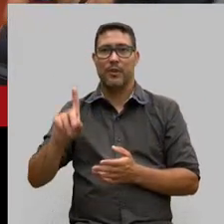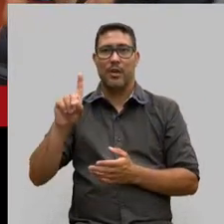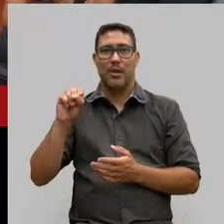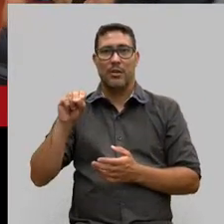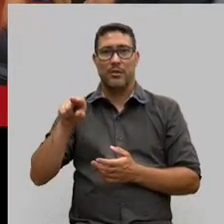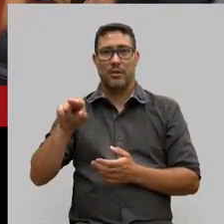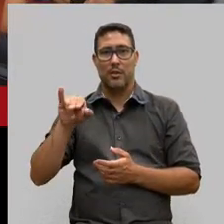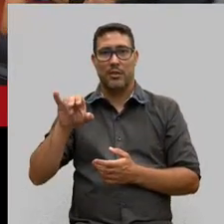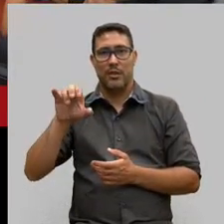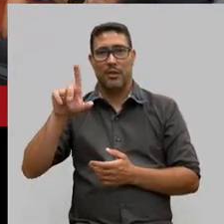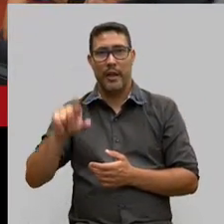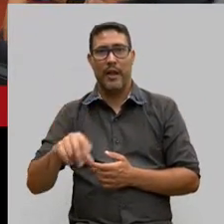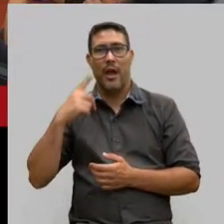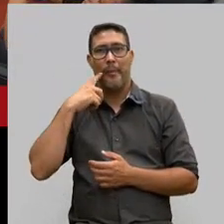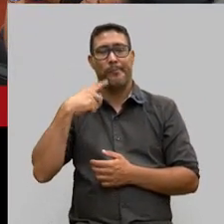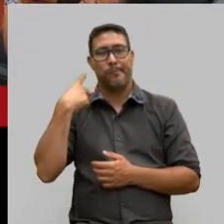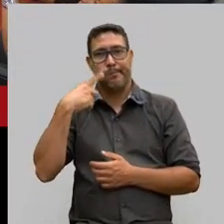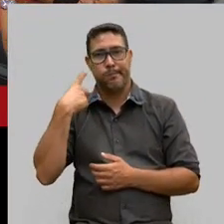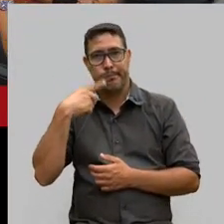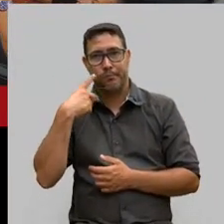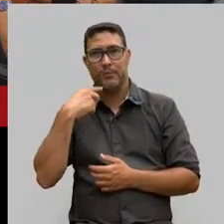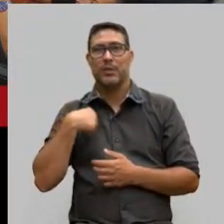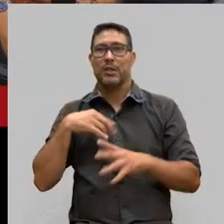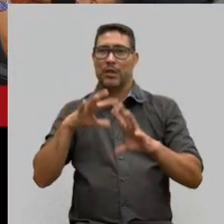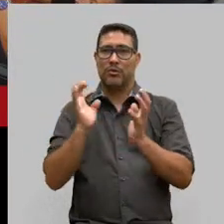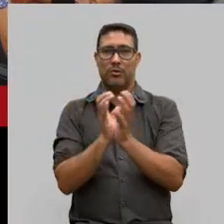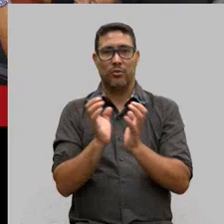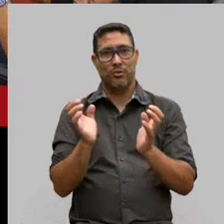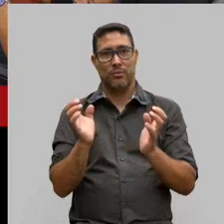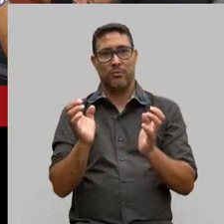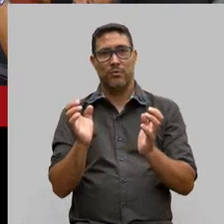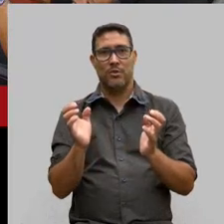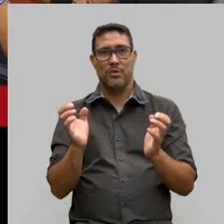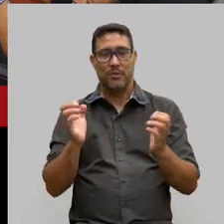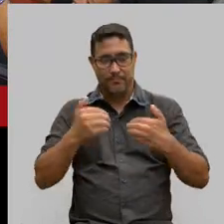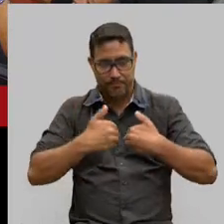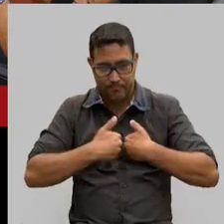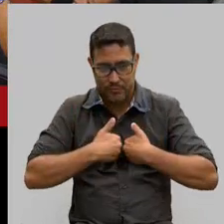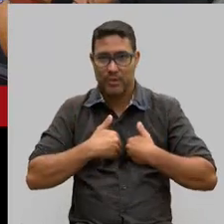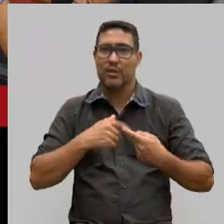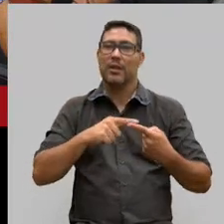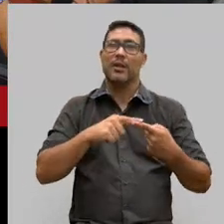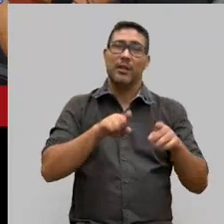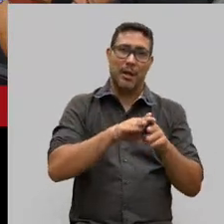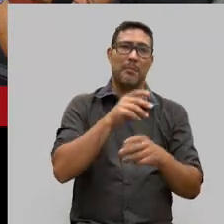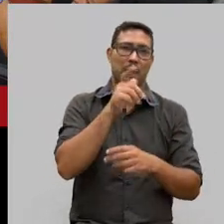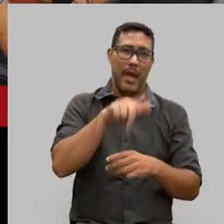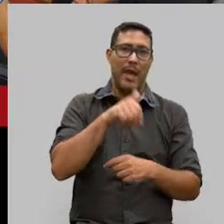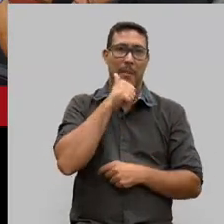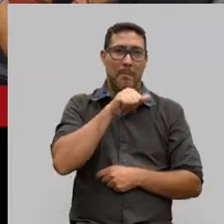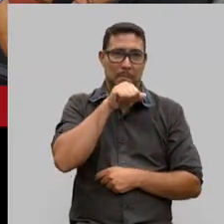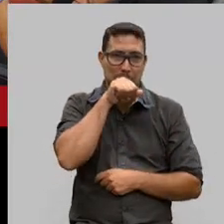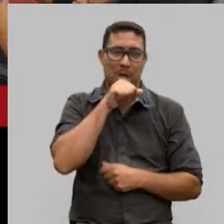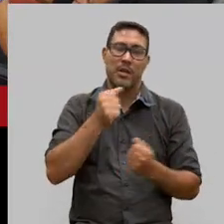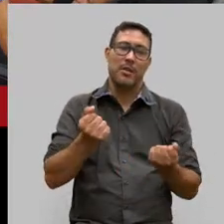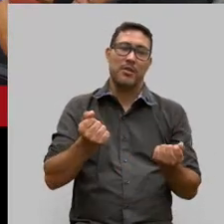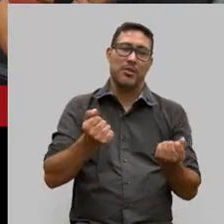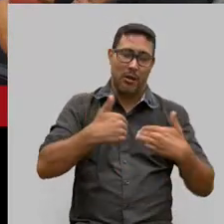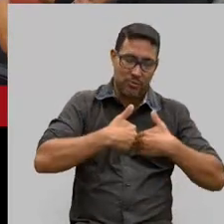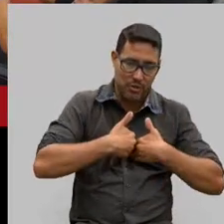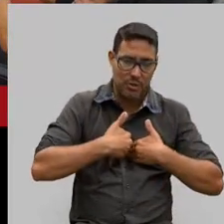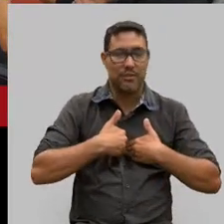gente advogada especialista autista e mãe de autista tem sido uma consultora importante do nosso mandato na